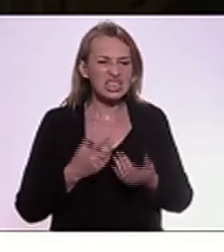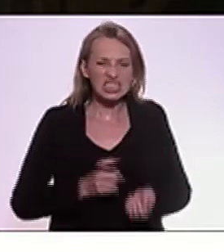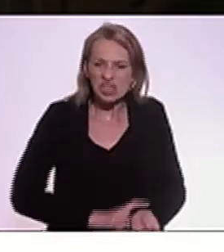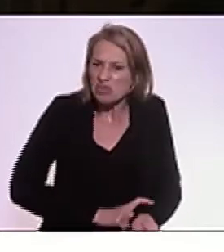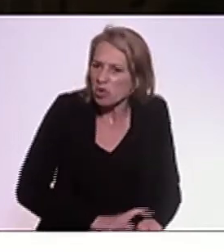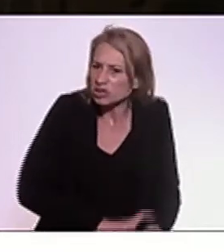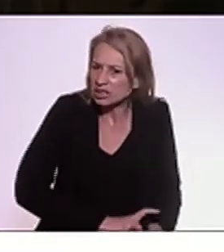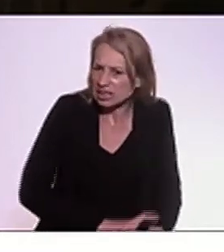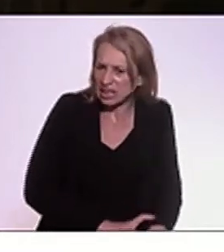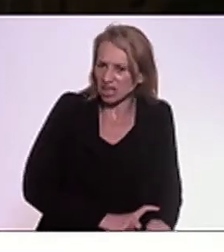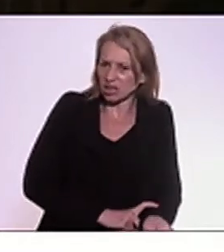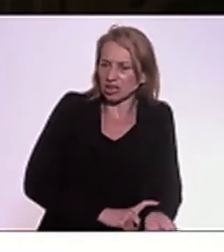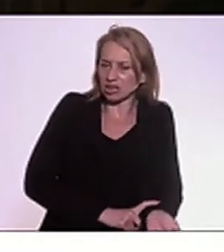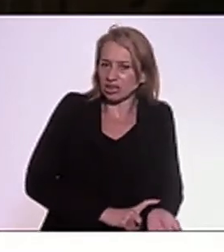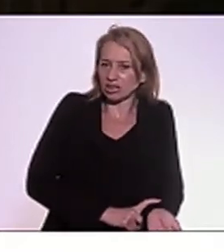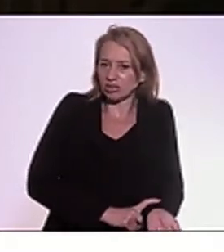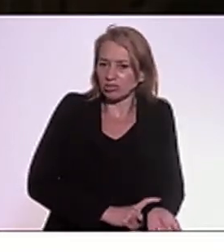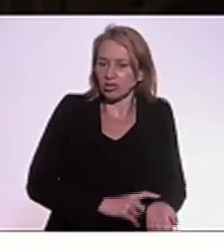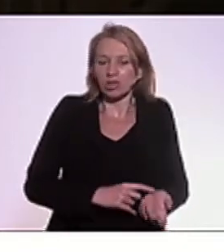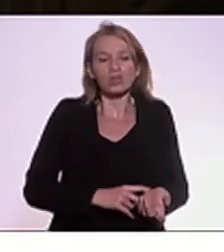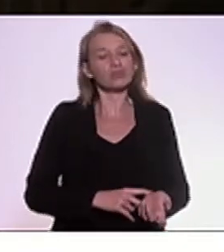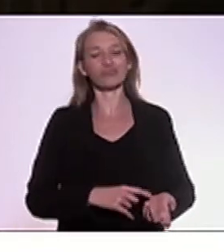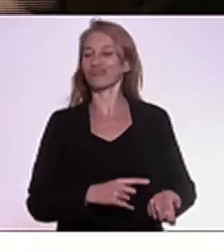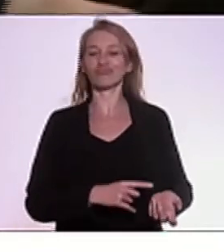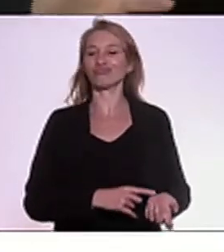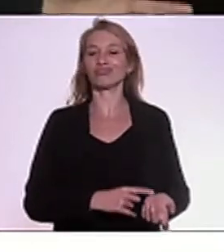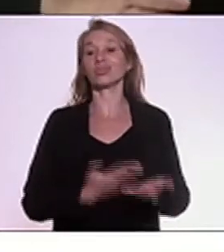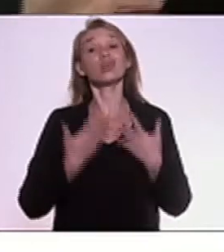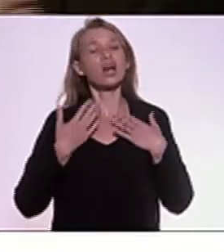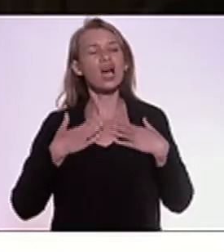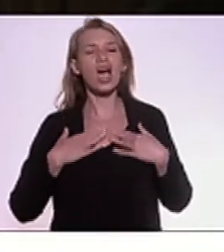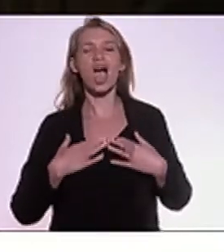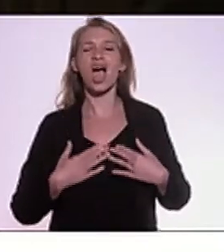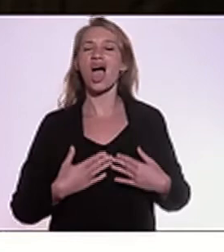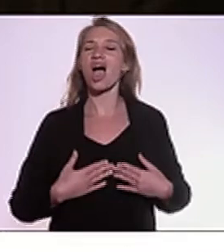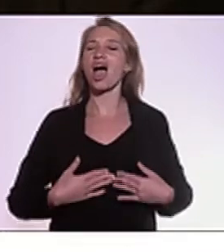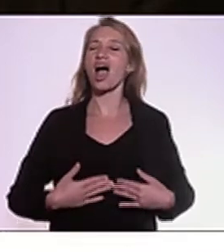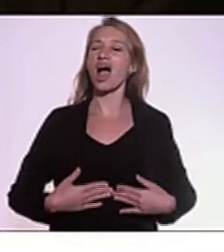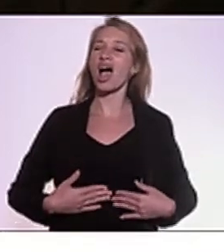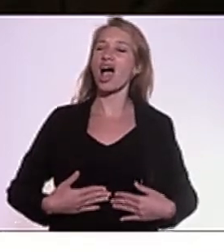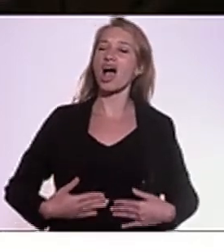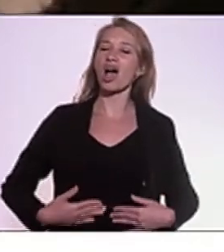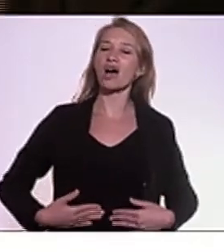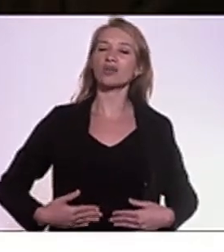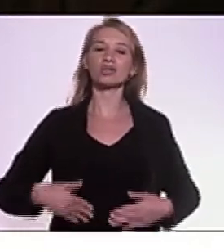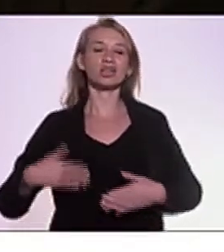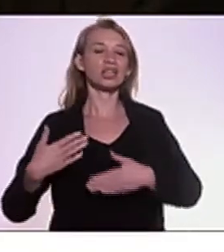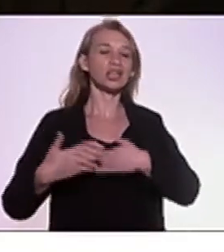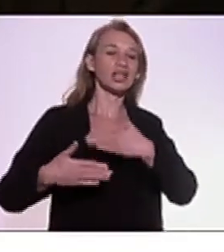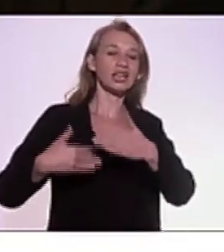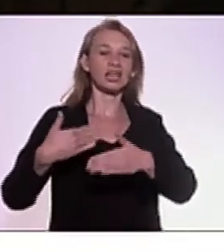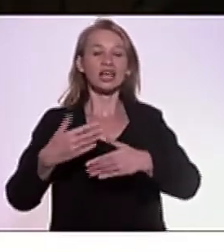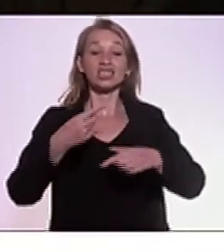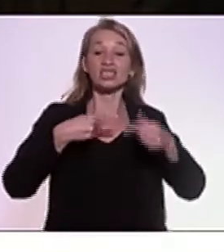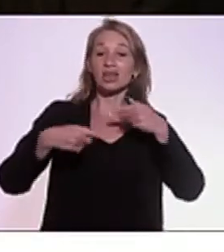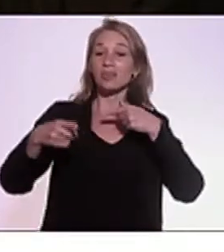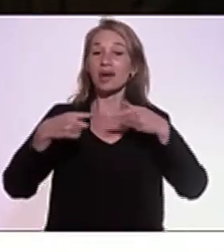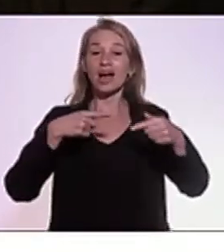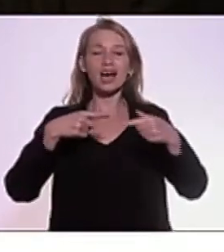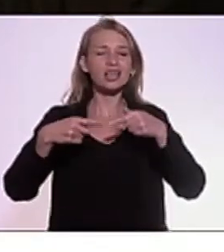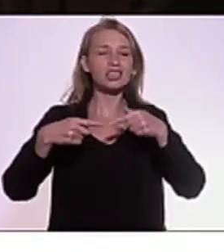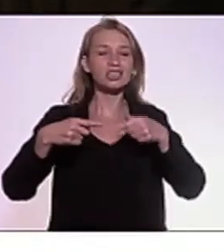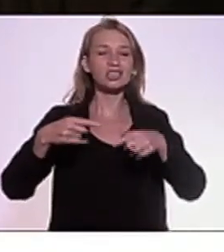problema nenhum de fazer um debate aqui ao longo da madrugada. Será um debate animadíssimo,